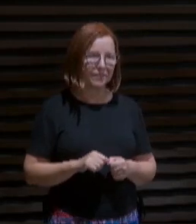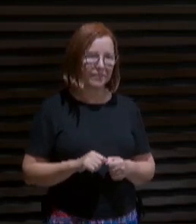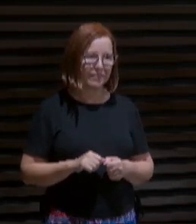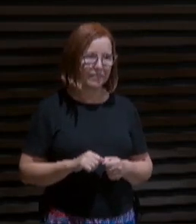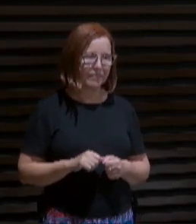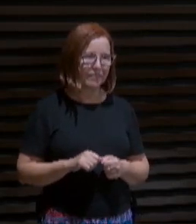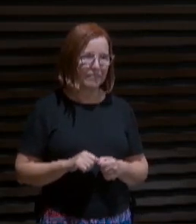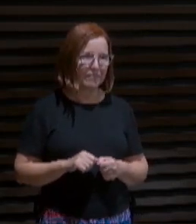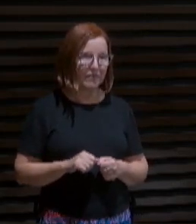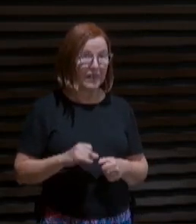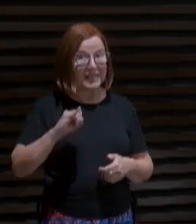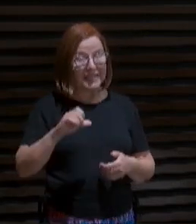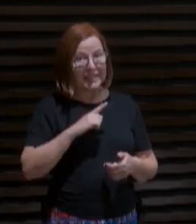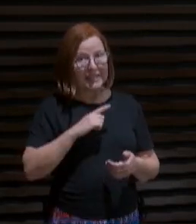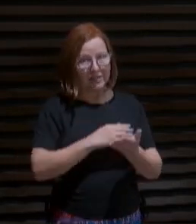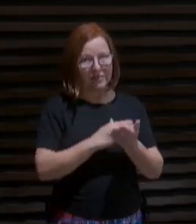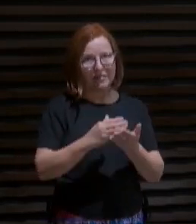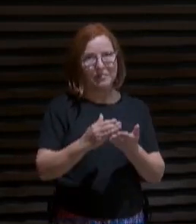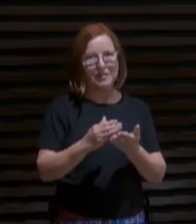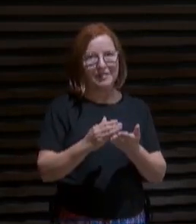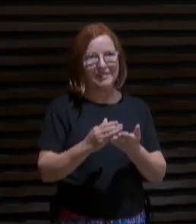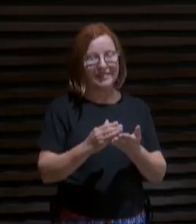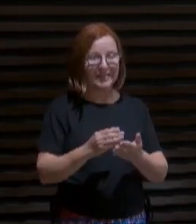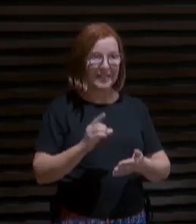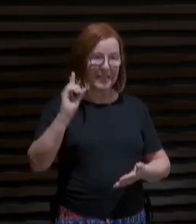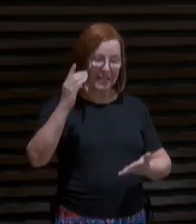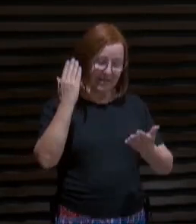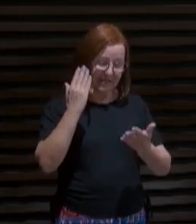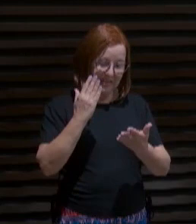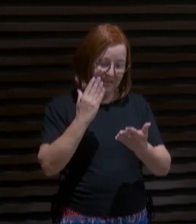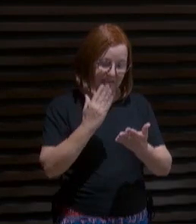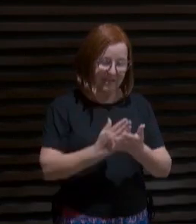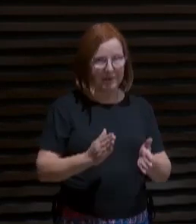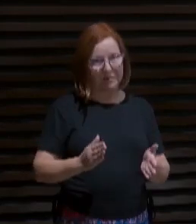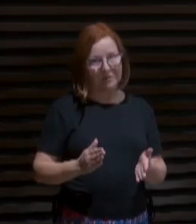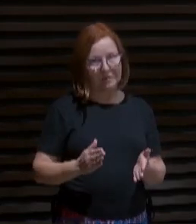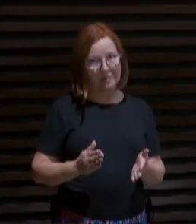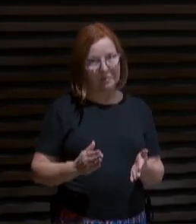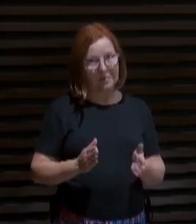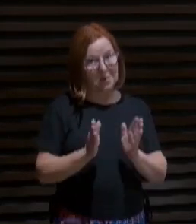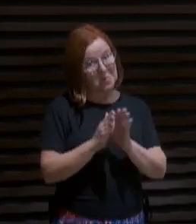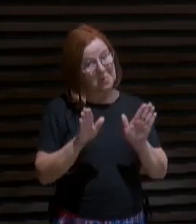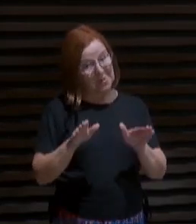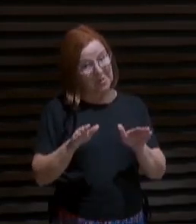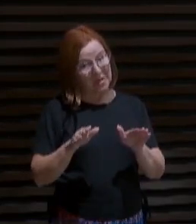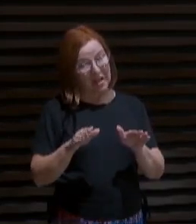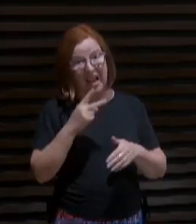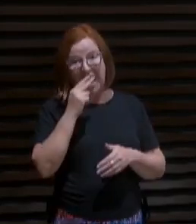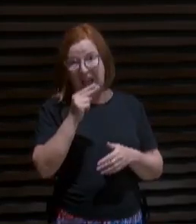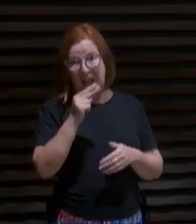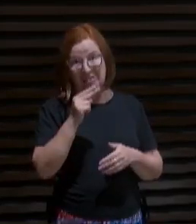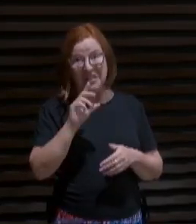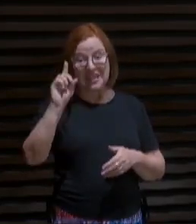Então, se há um princípio e ele terminou, esses anjos foram criados por ali, pelo meio. Agora, a gente não